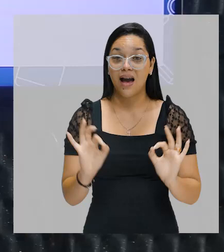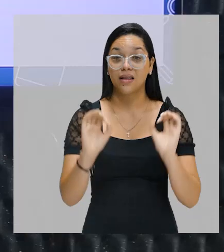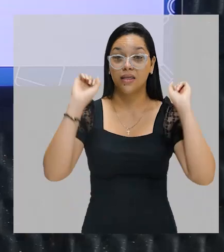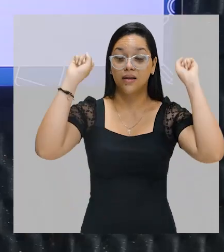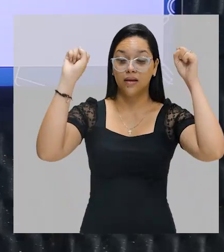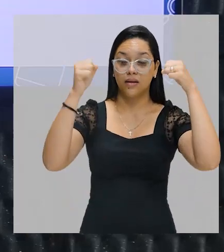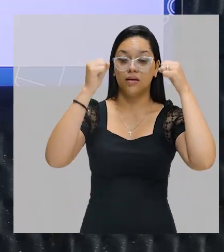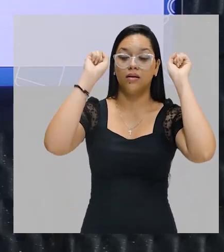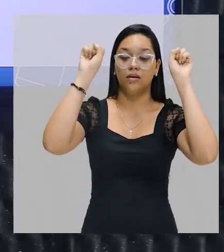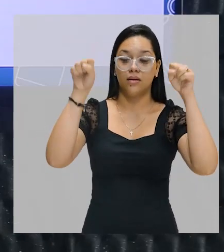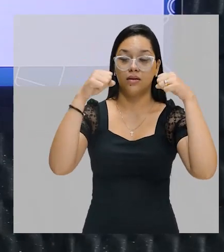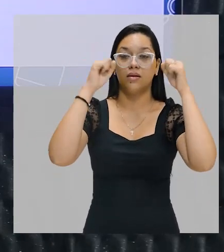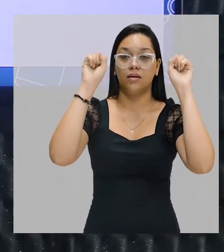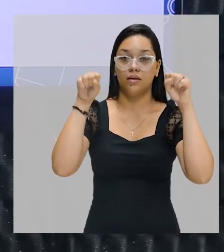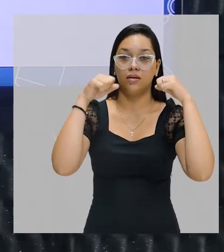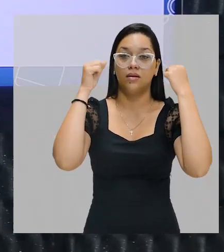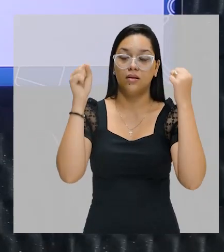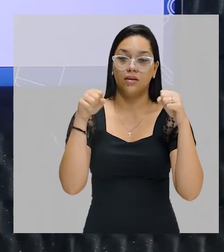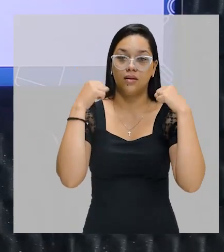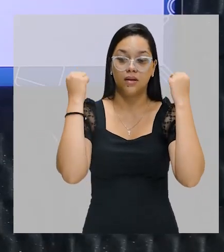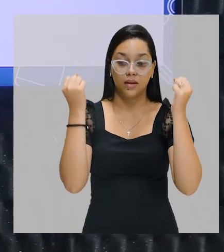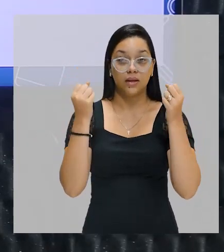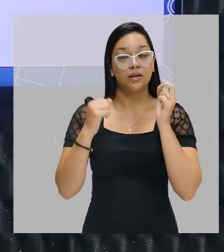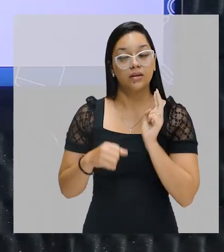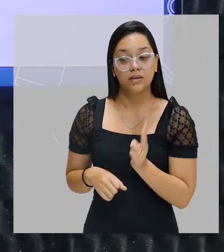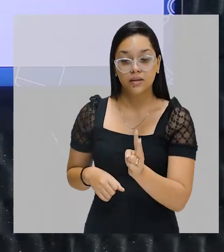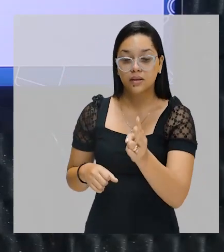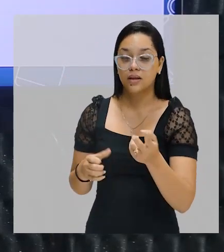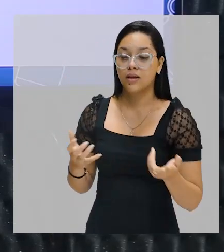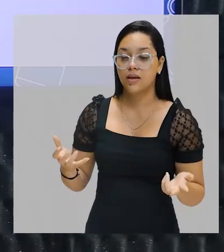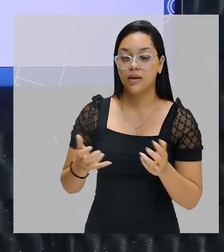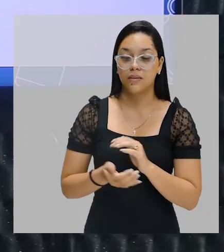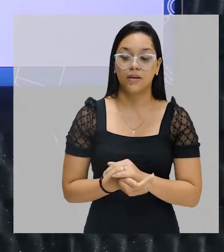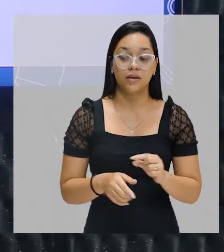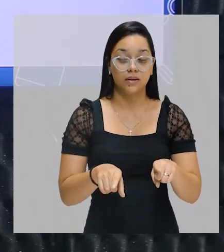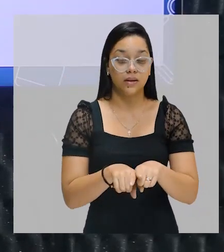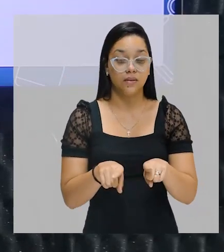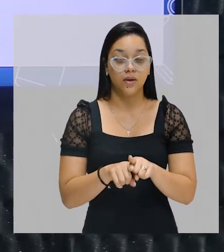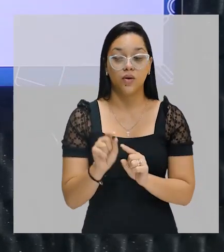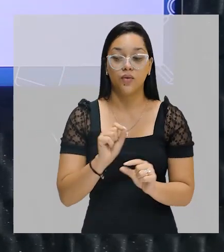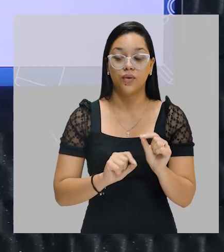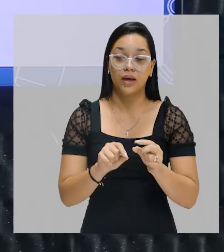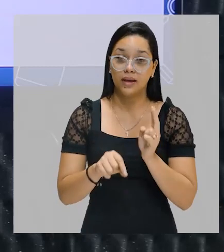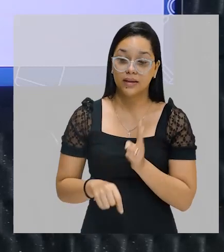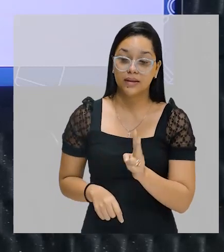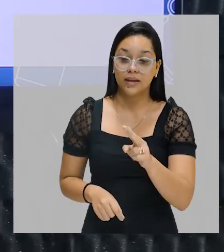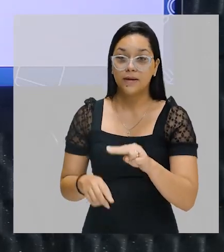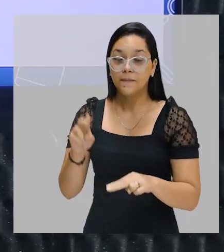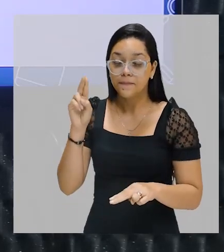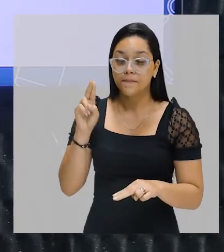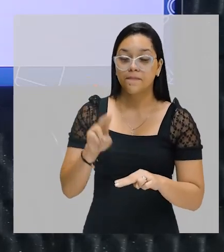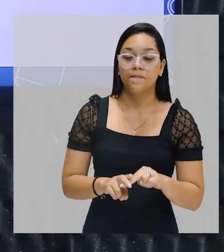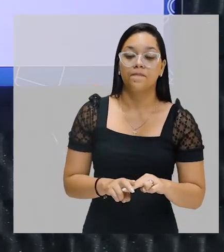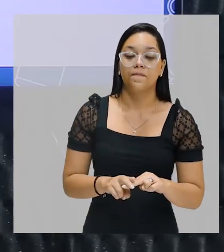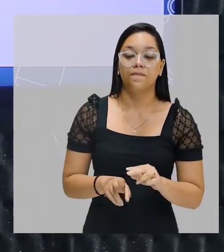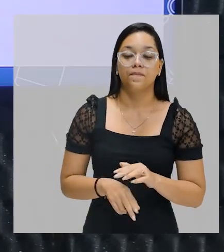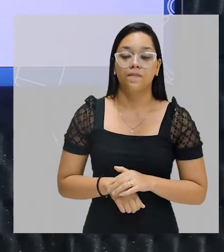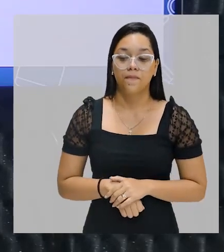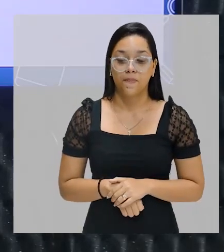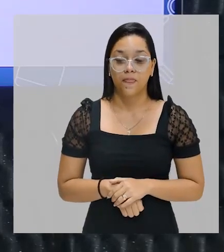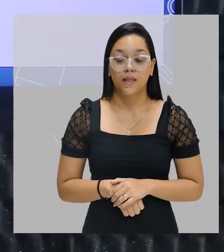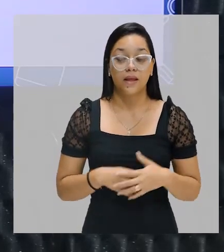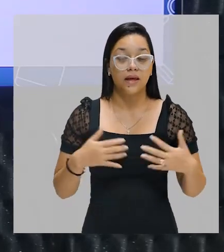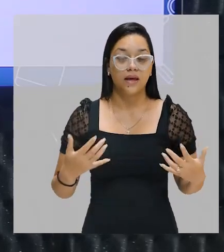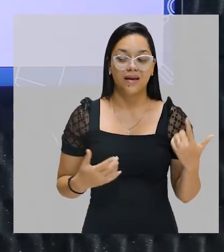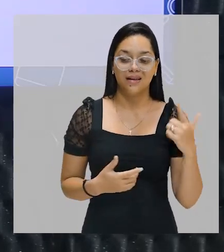de atividade física regularmente, além de permanecer muito tempo sentado